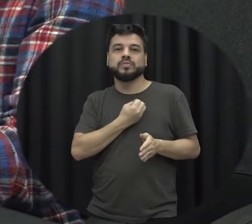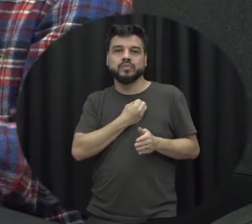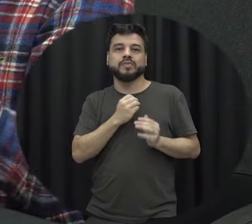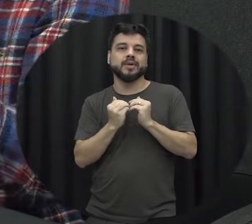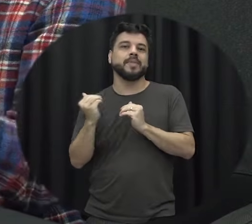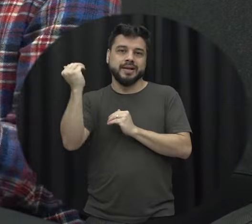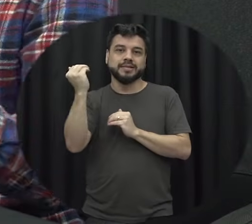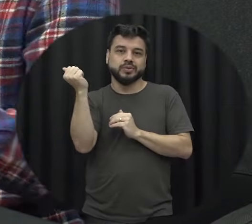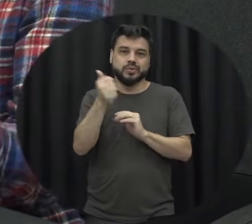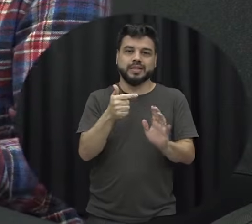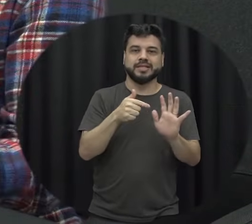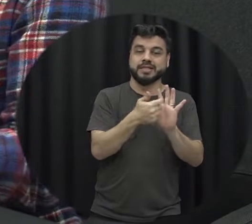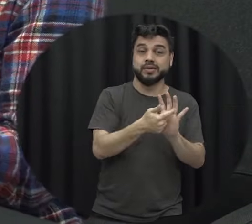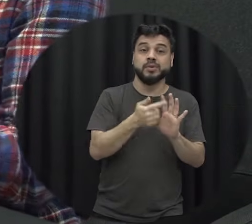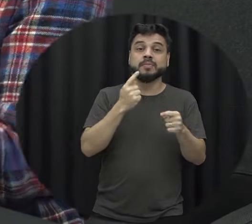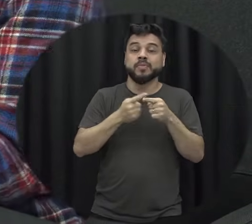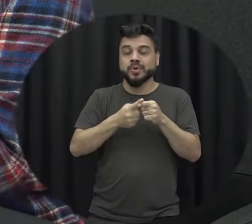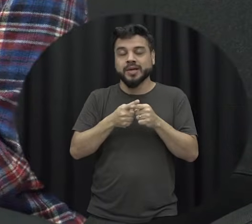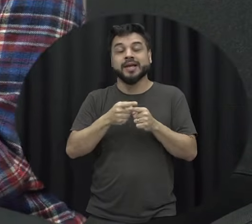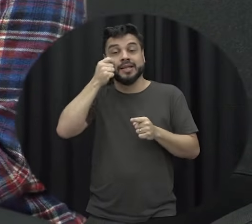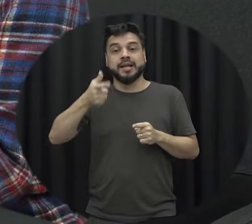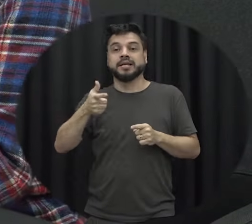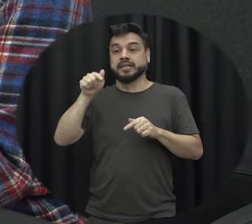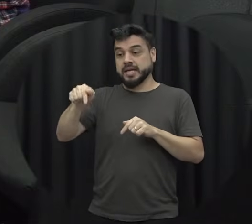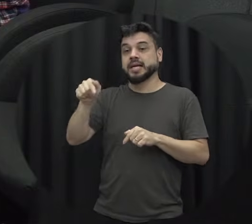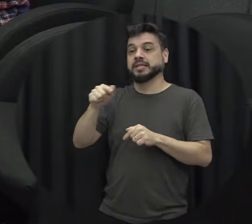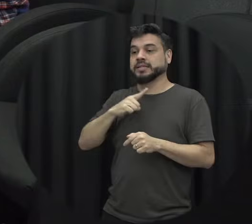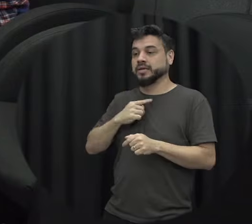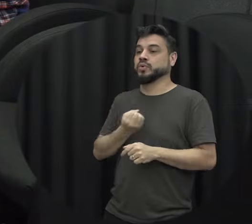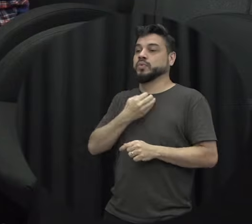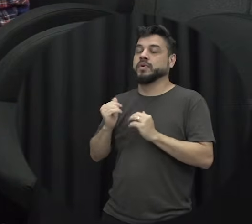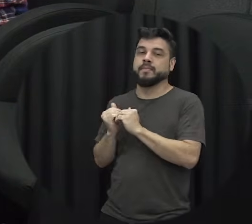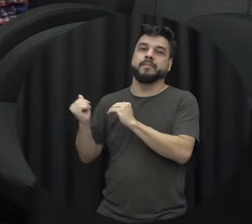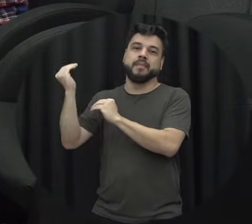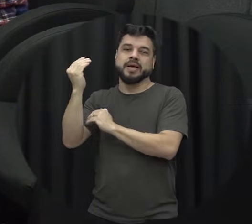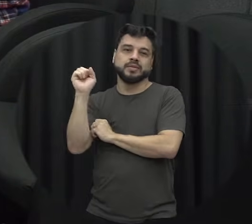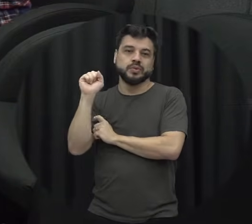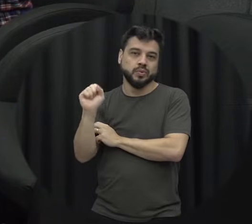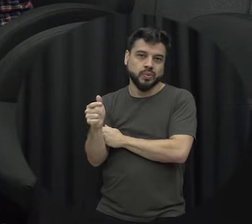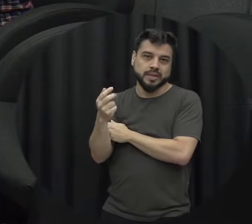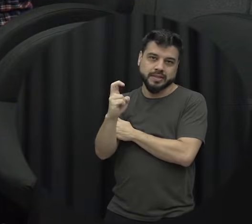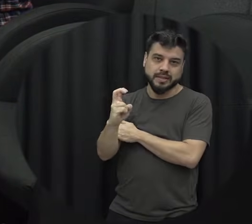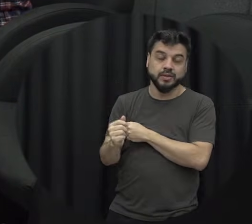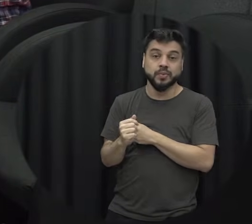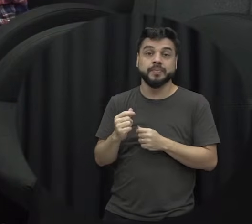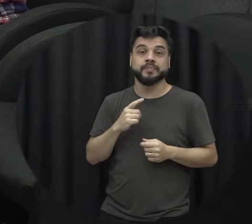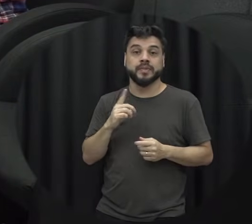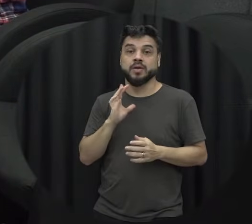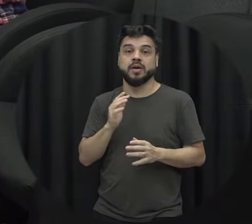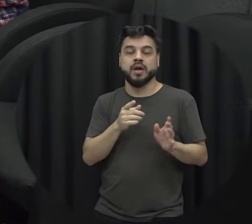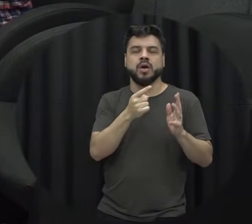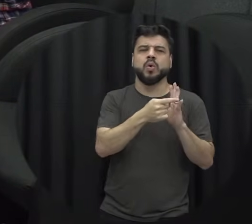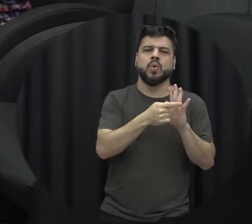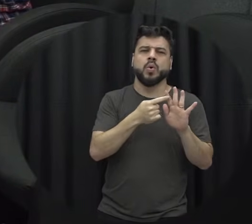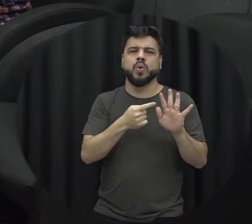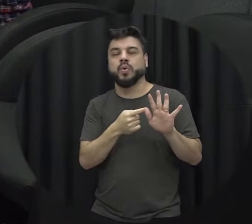porque interessa naquele contexto falar esses números acima do número do 5, né? E não parar no 5 e falar o